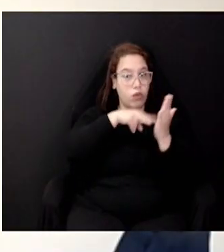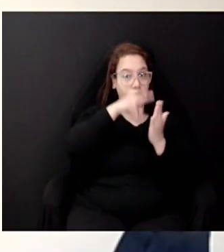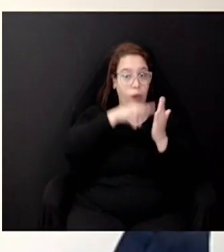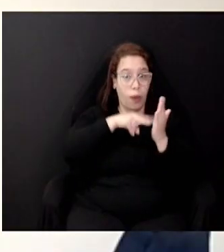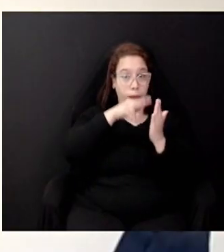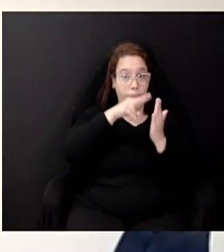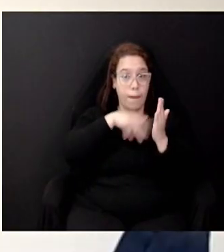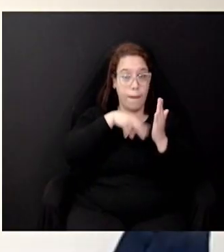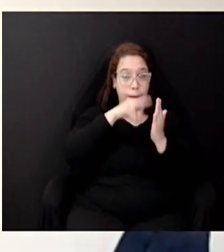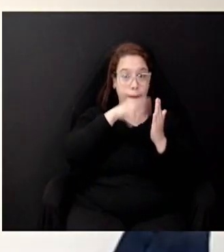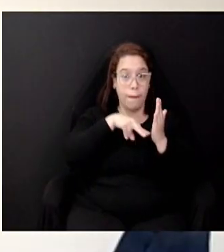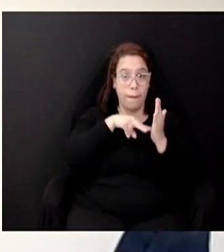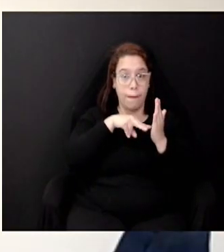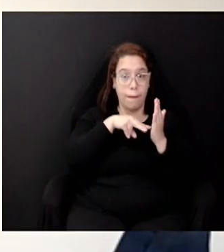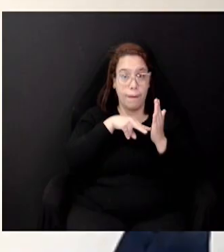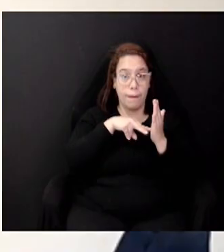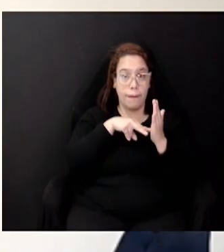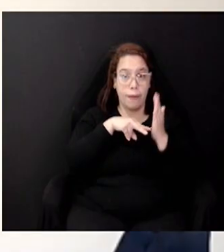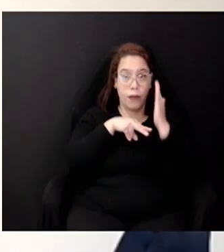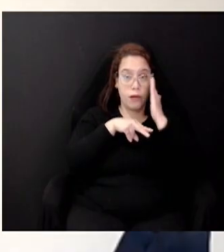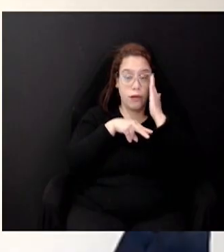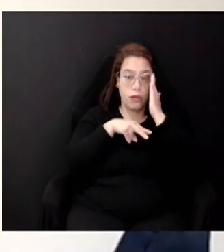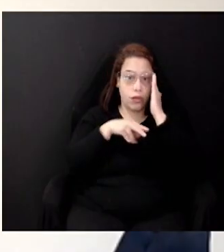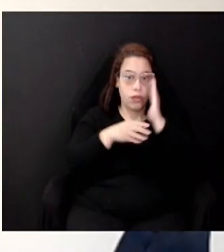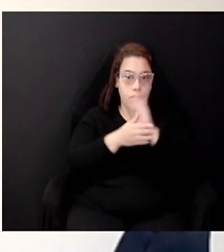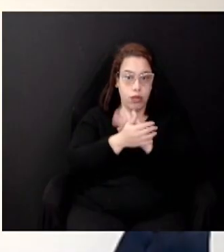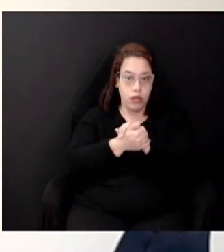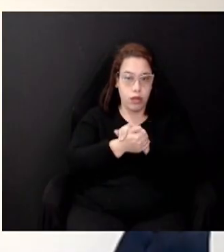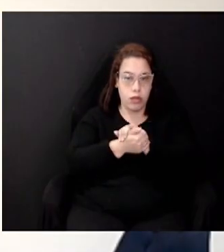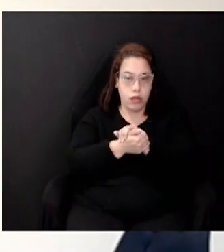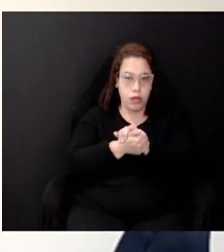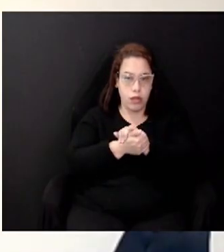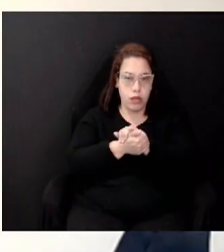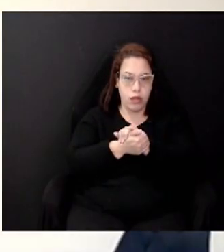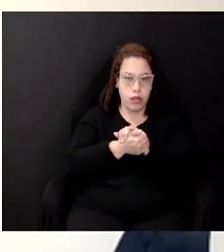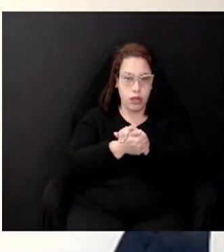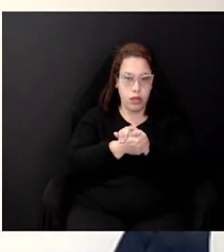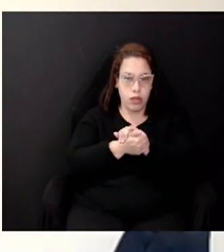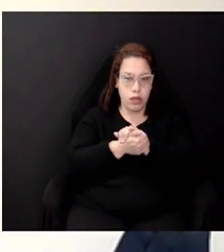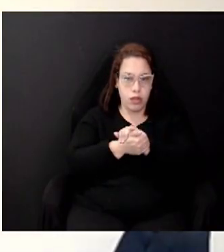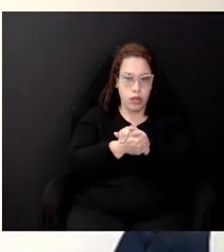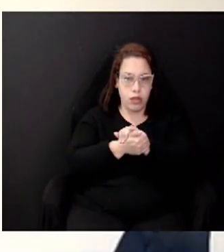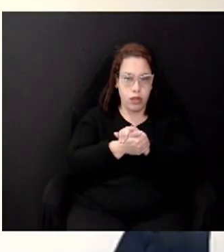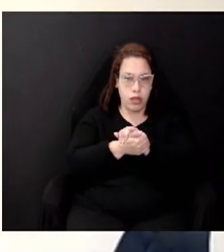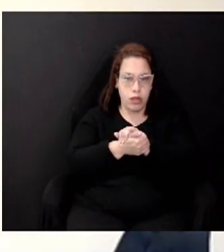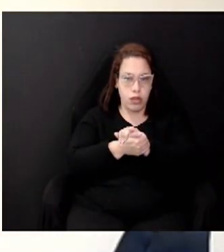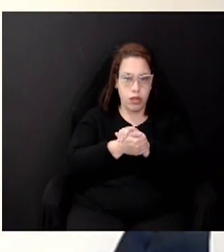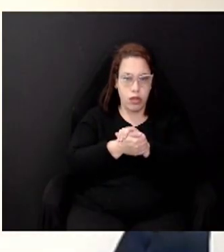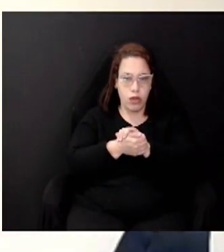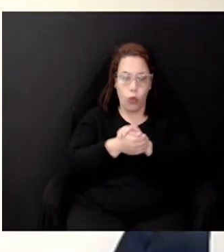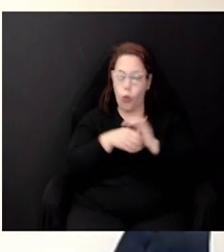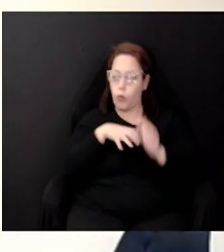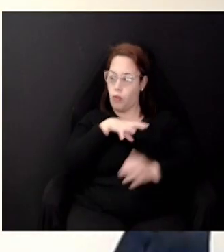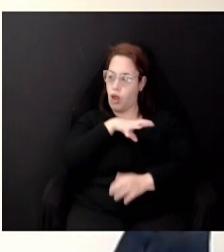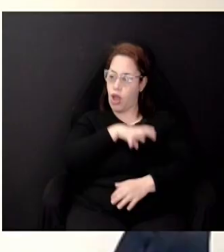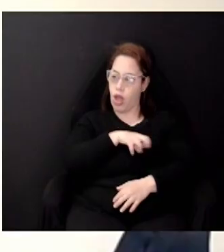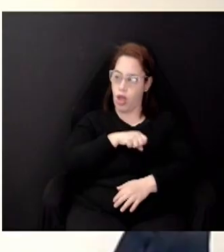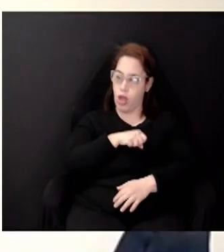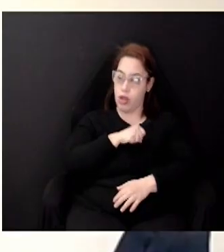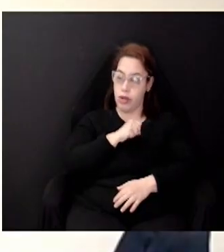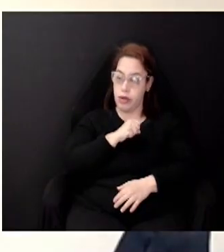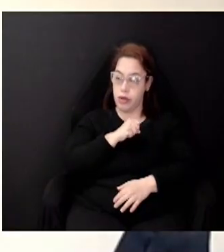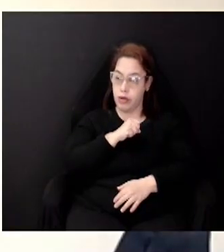de criação ou de ficção, né, romance, e alguma coisa que já seja do